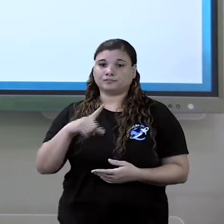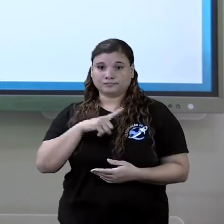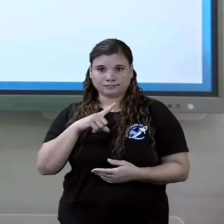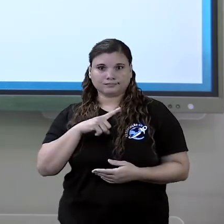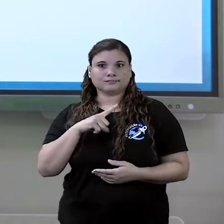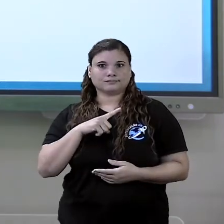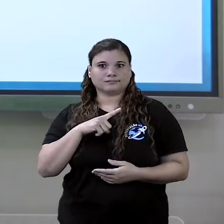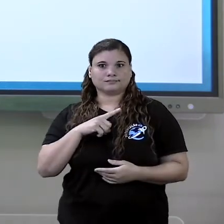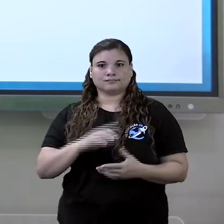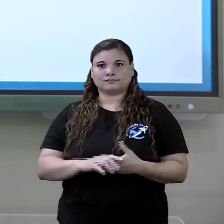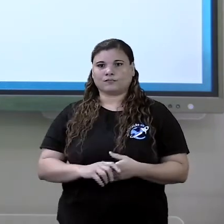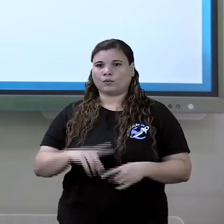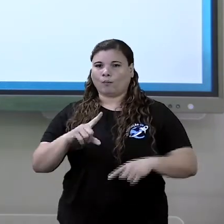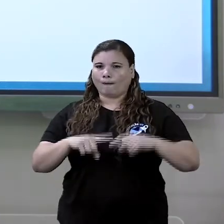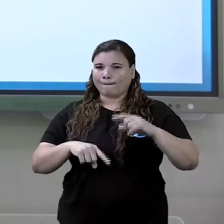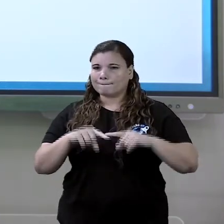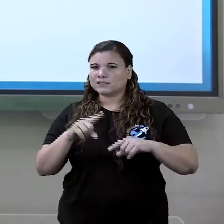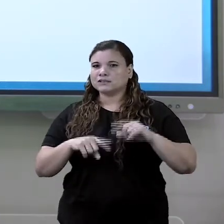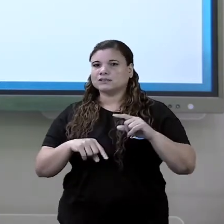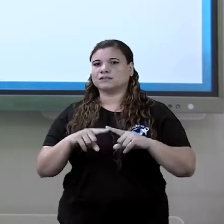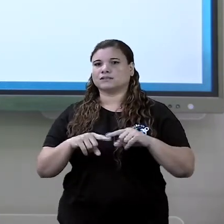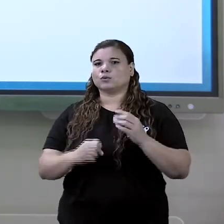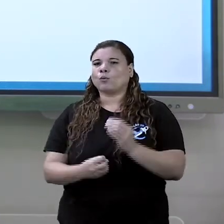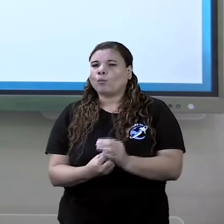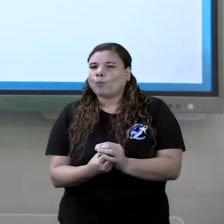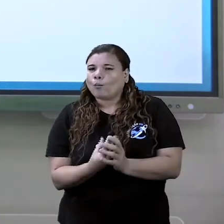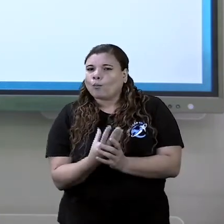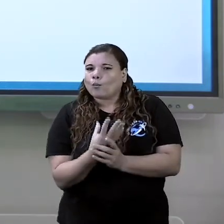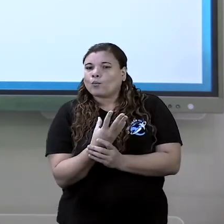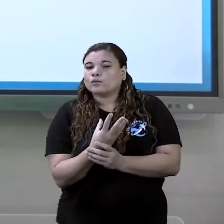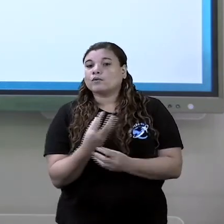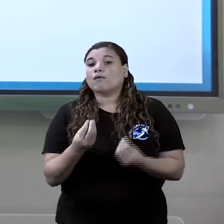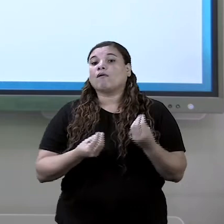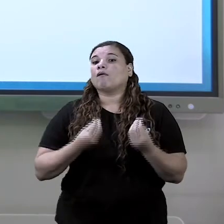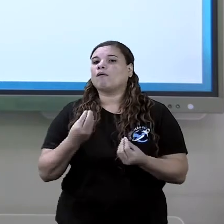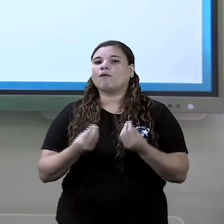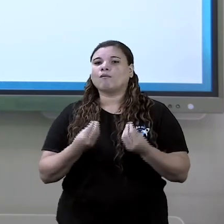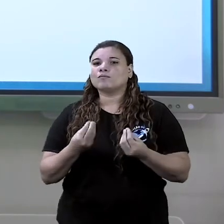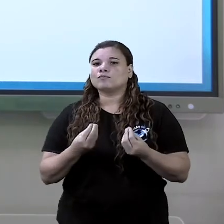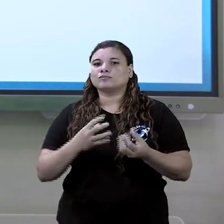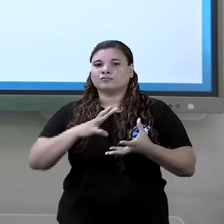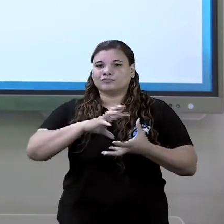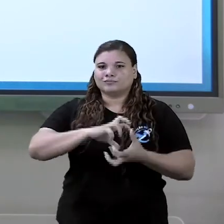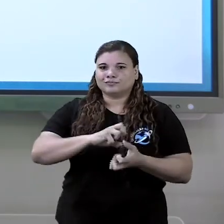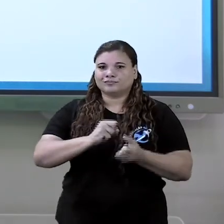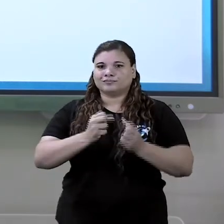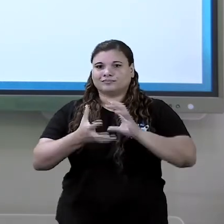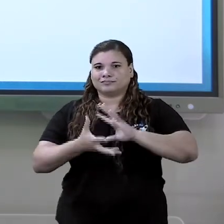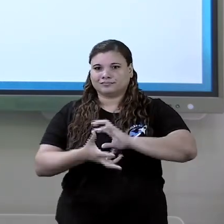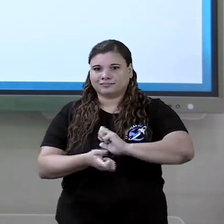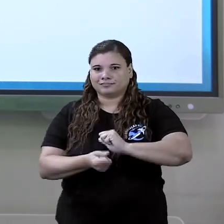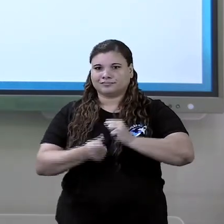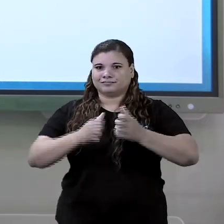objetos construídos de barro. Hoje encontramos objetos construídos de vários